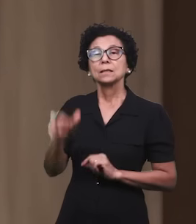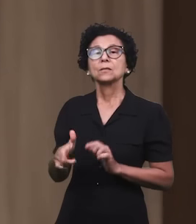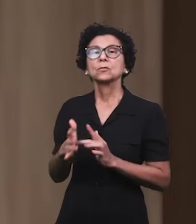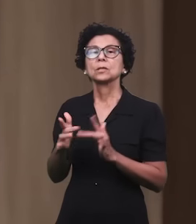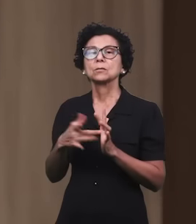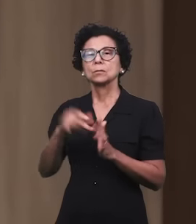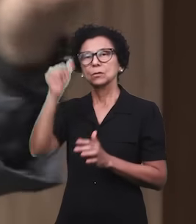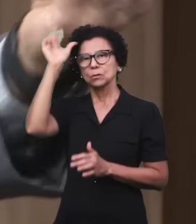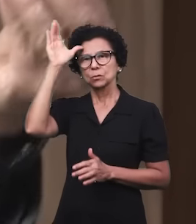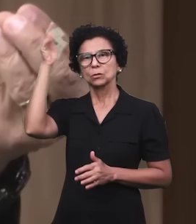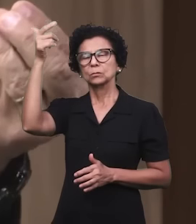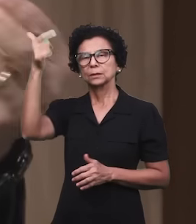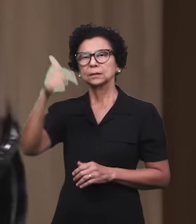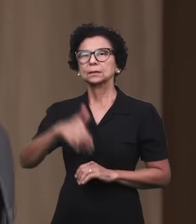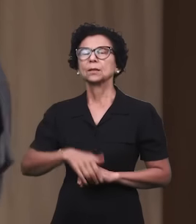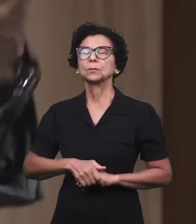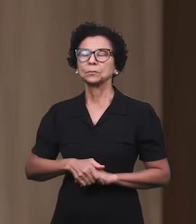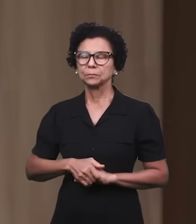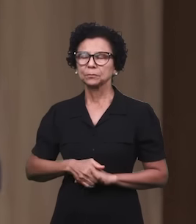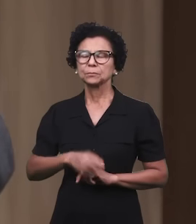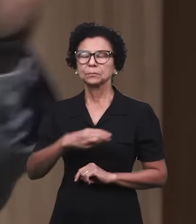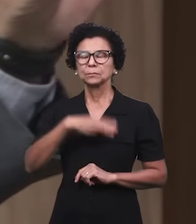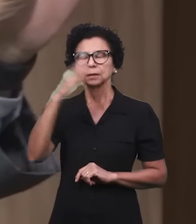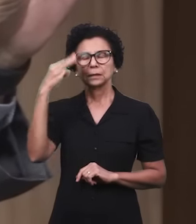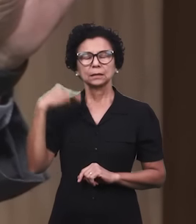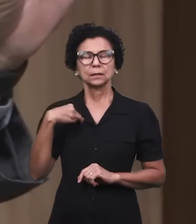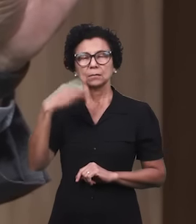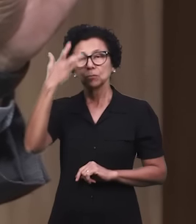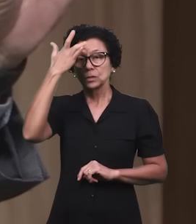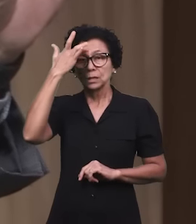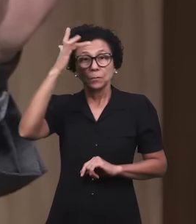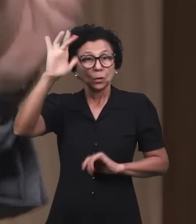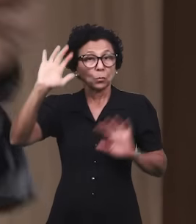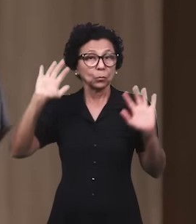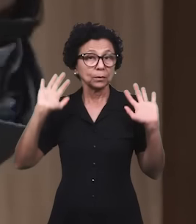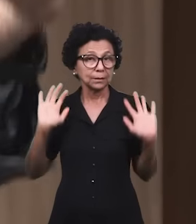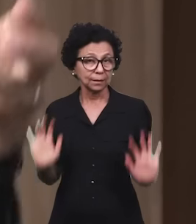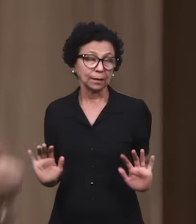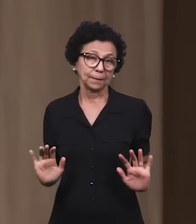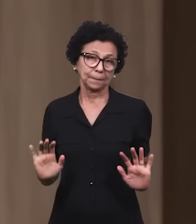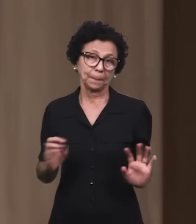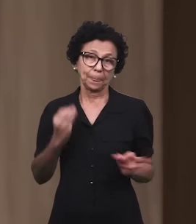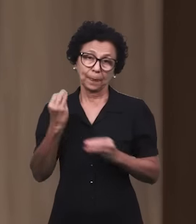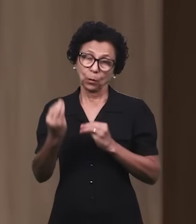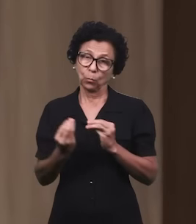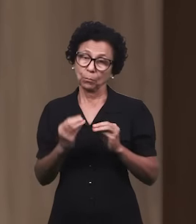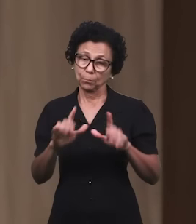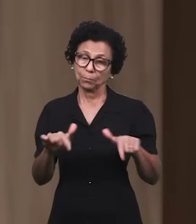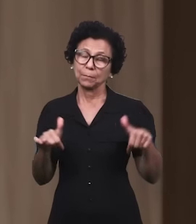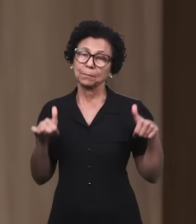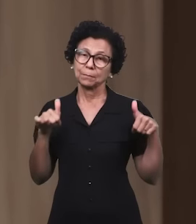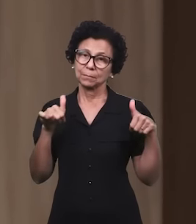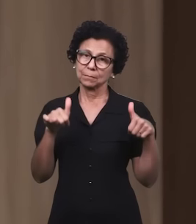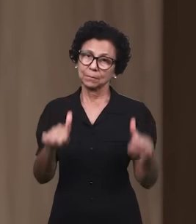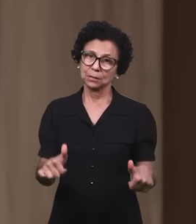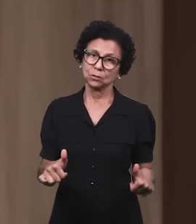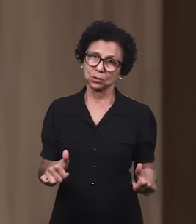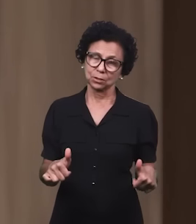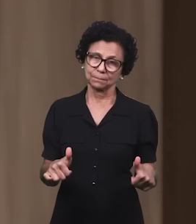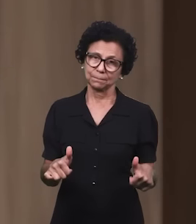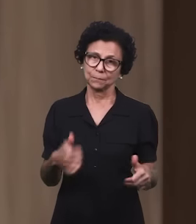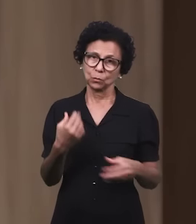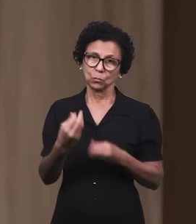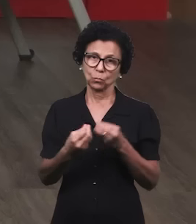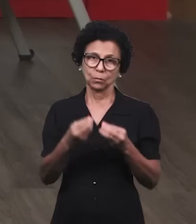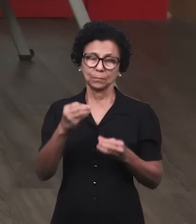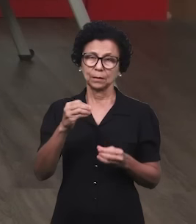solução inusitada, algo que ela não sabia o que era, mas que ele iria fazer para resolver aquele problema. E